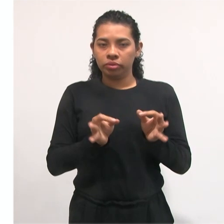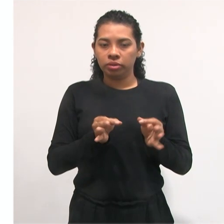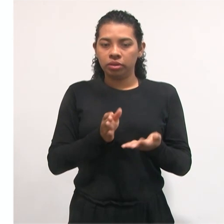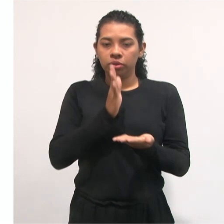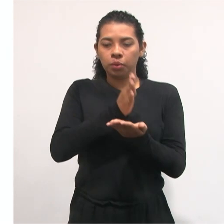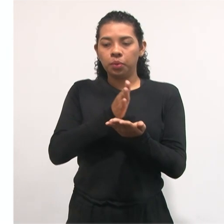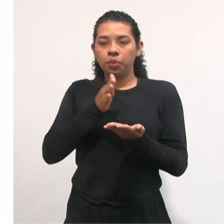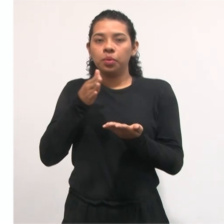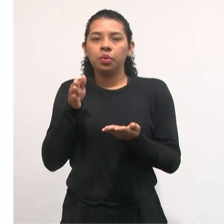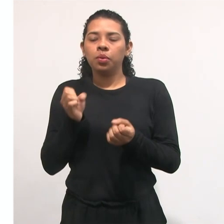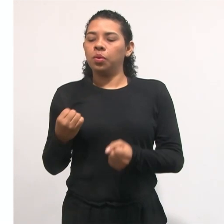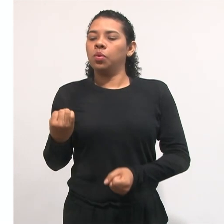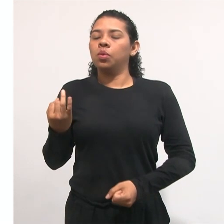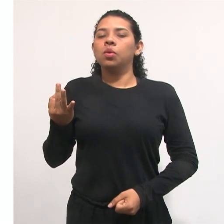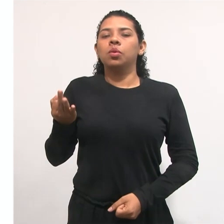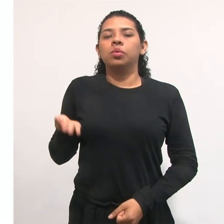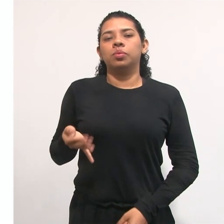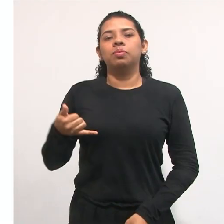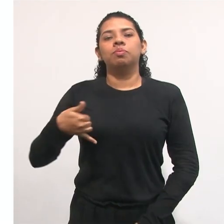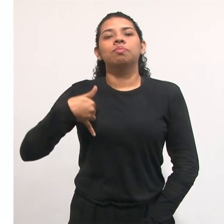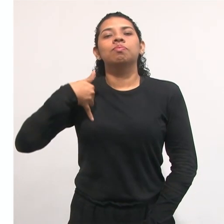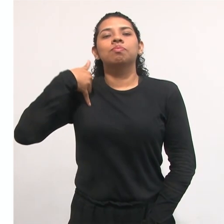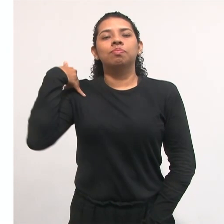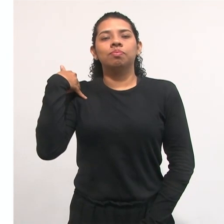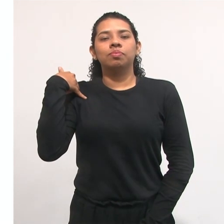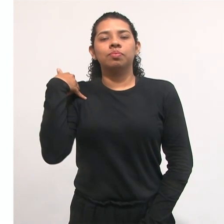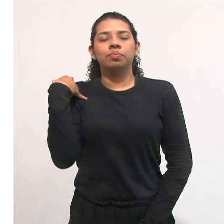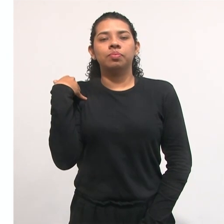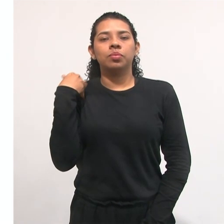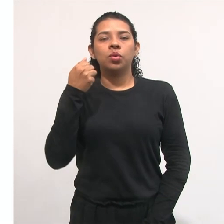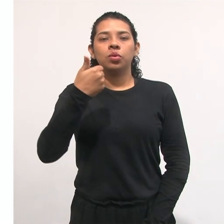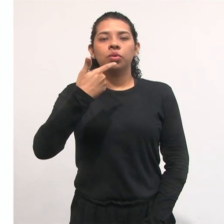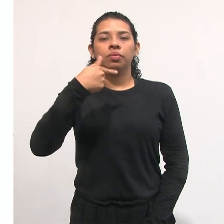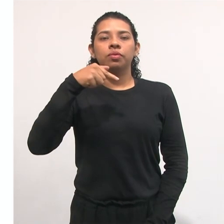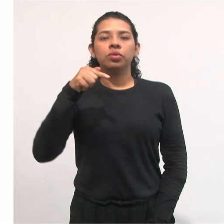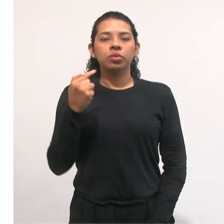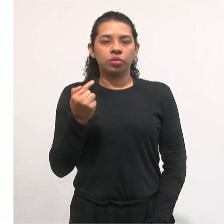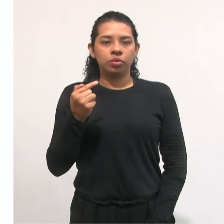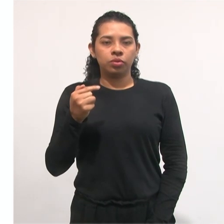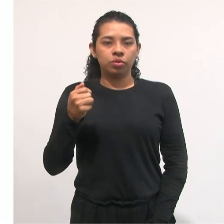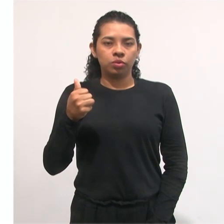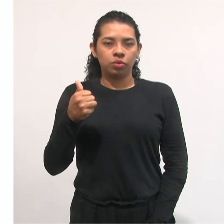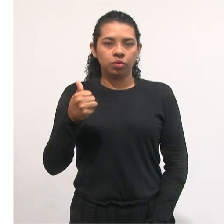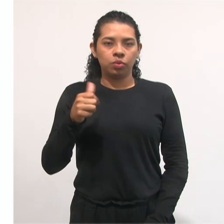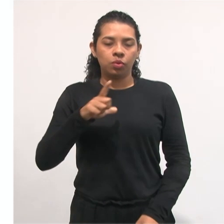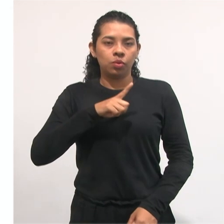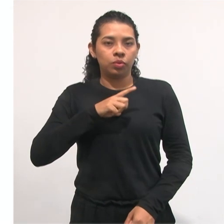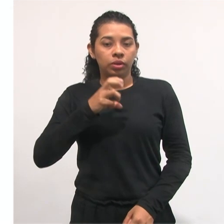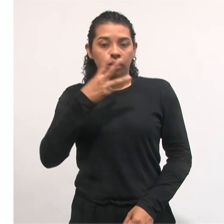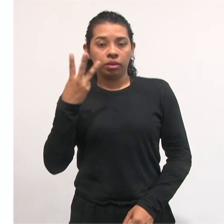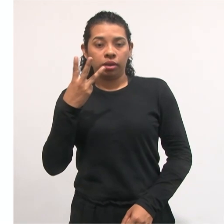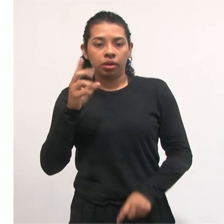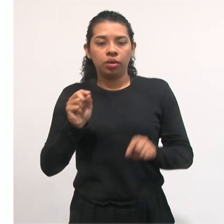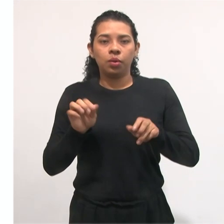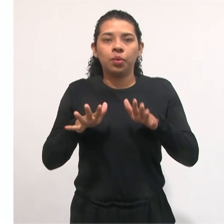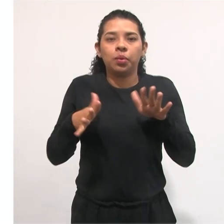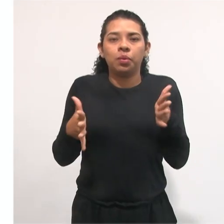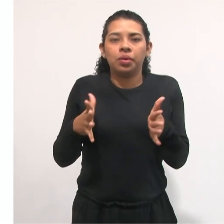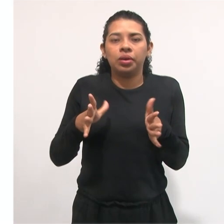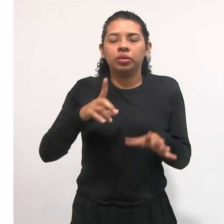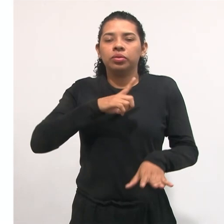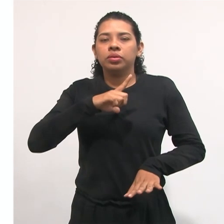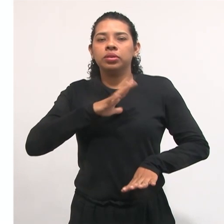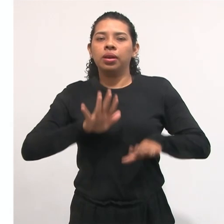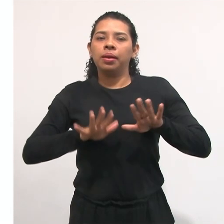aí, quantos servidores tem entre 18 e 21 anos? 3. Quantos servidores na secretaria tem